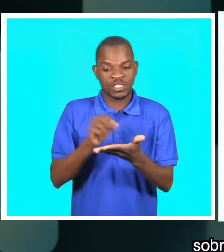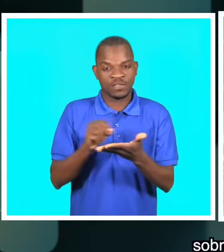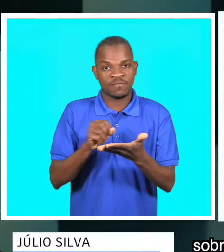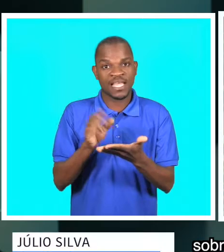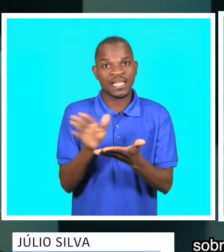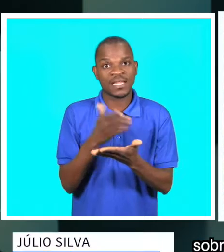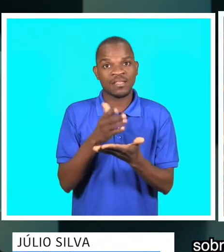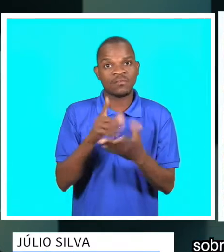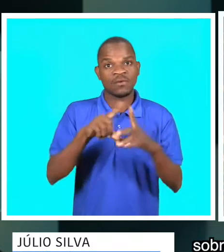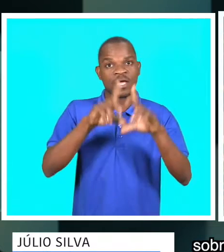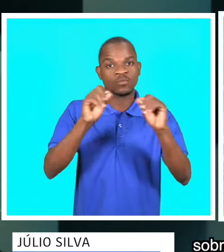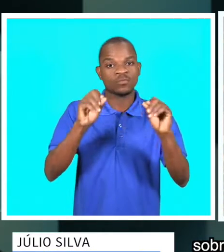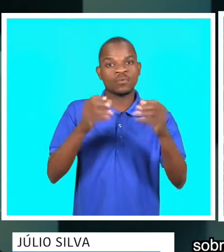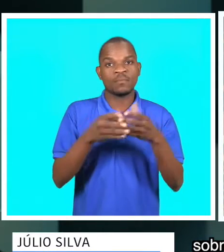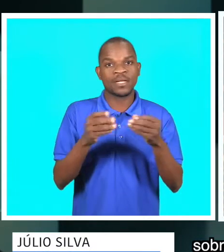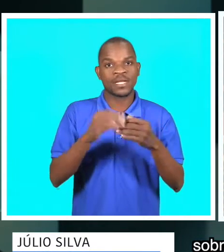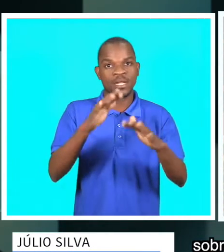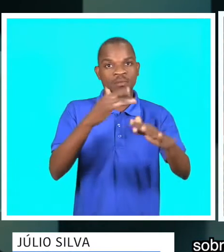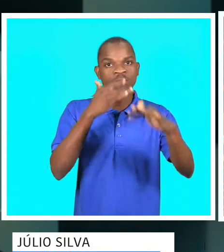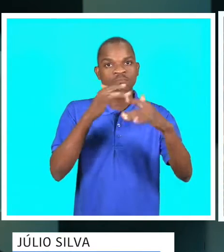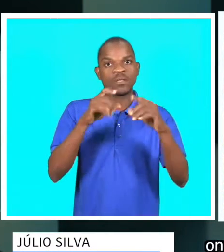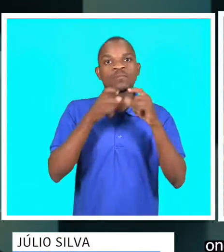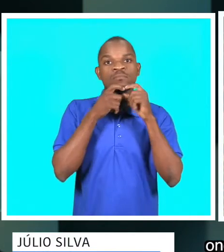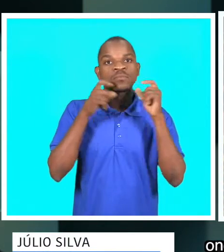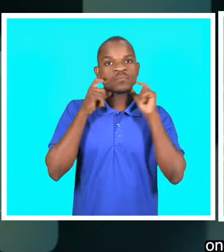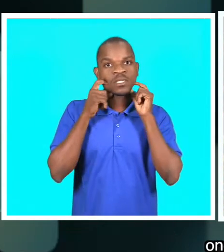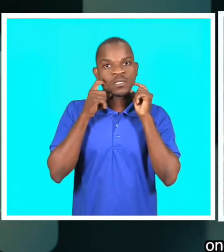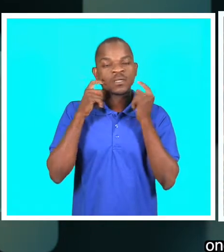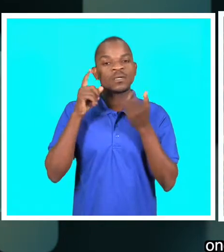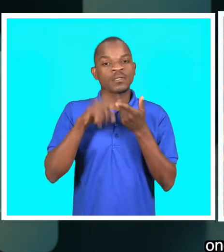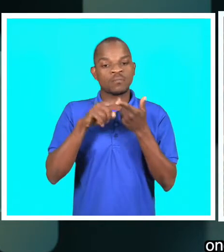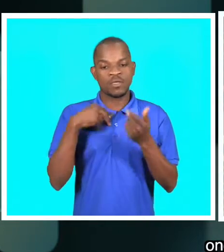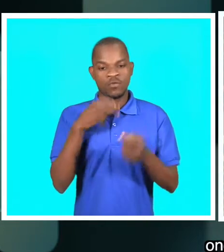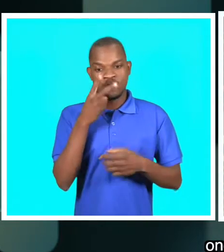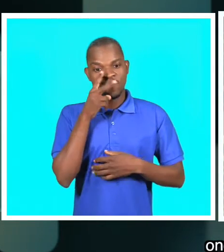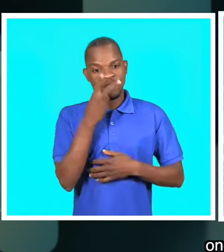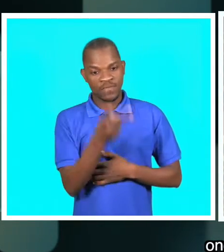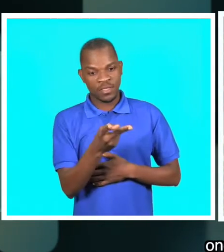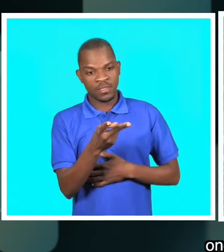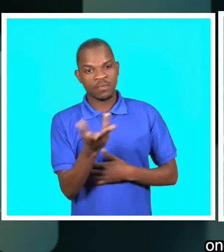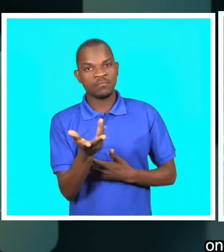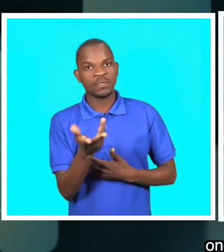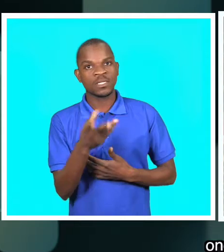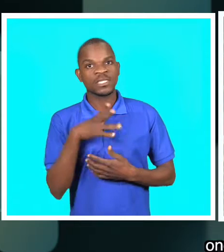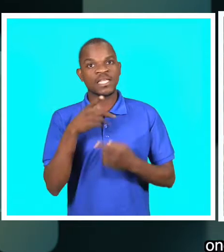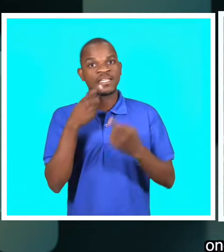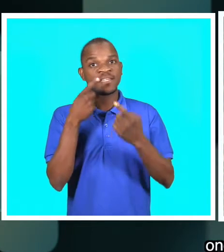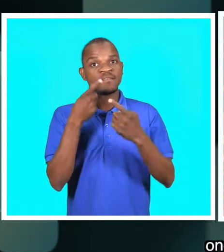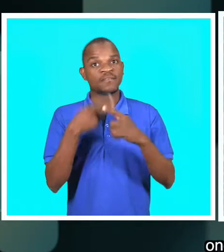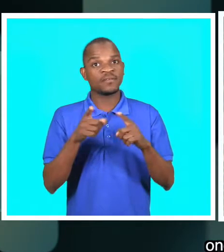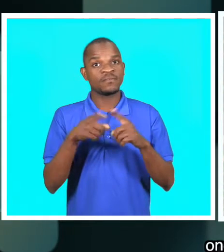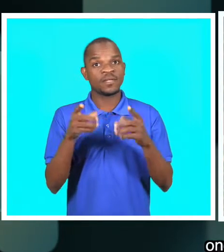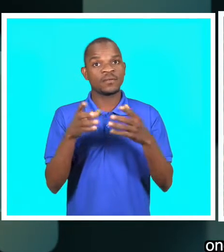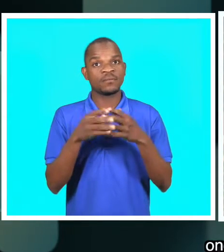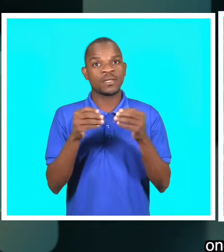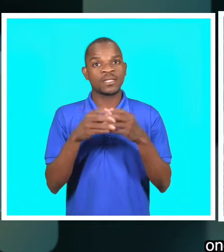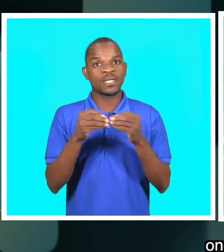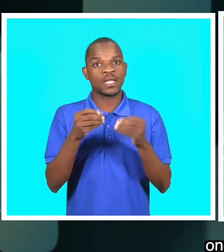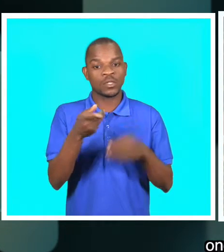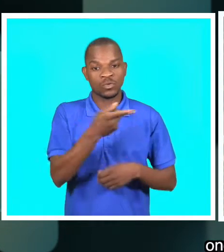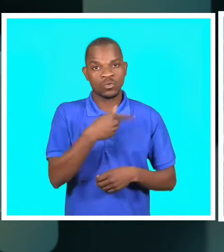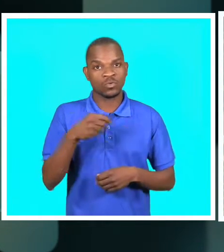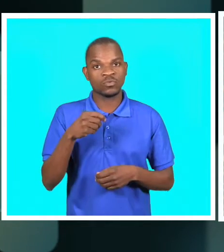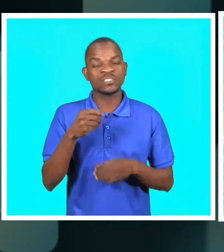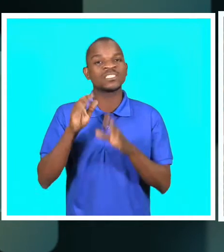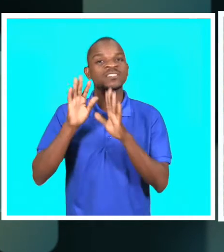o meu livro sobre instrumentos musicais tradicionais de Moçambique onde eu deparei que haviam muitos instrumentos